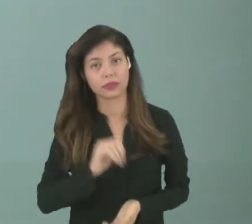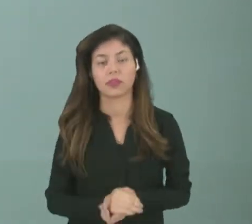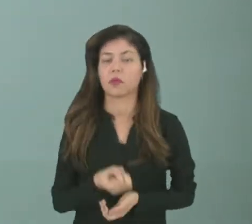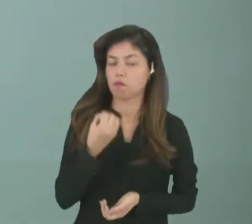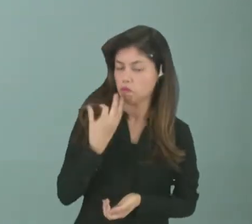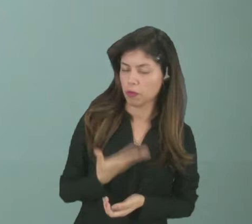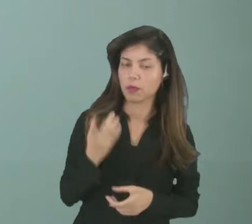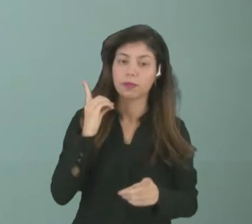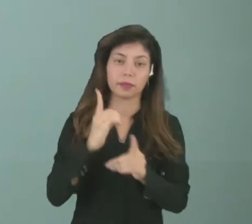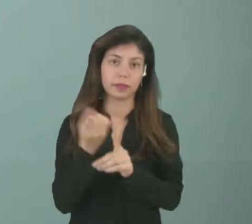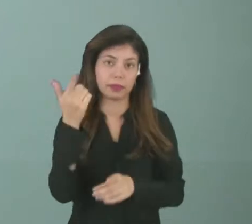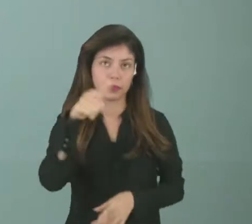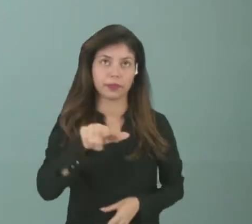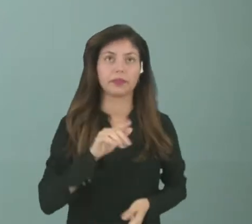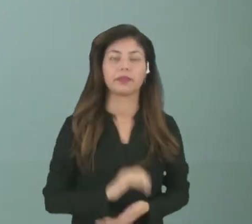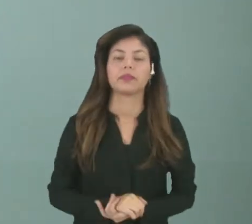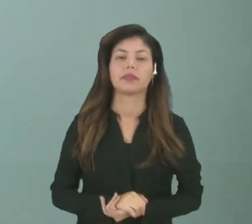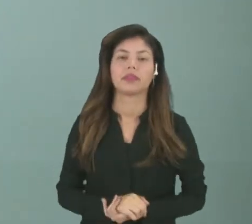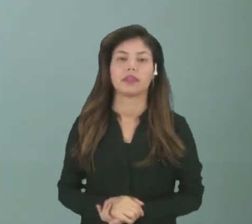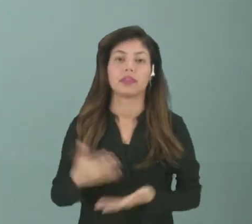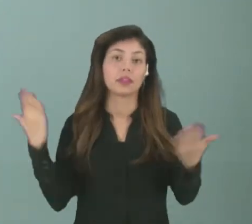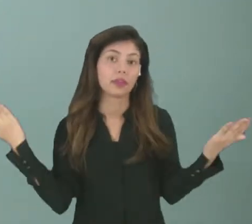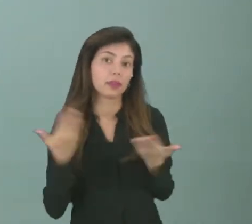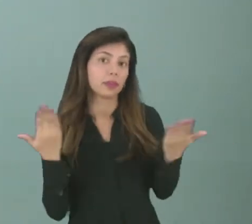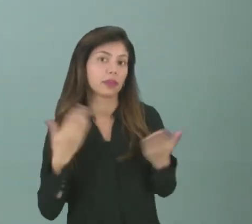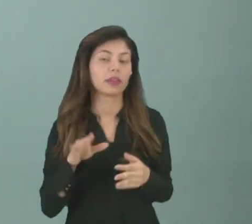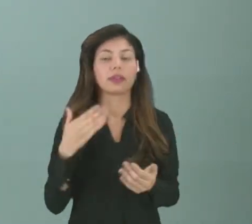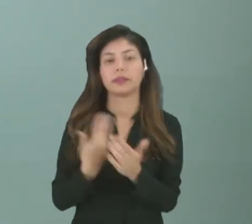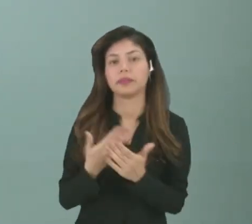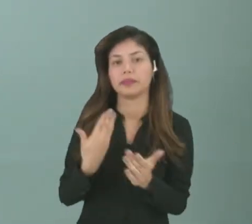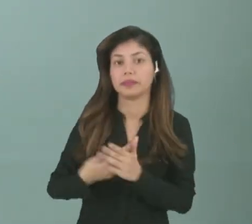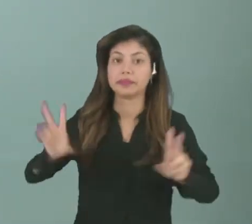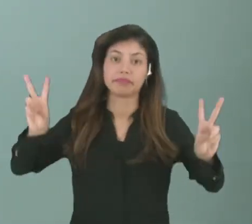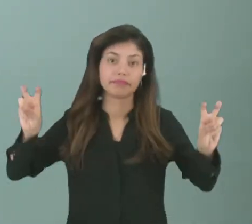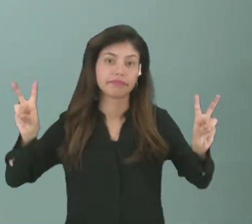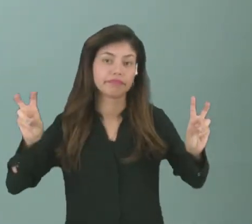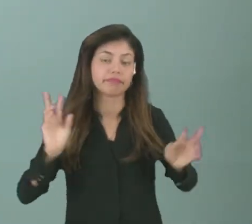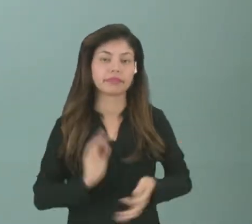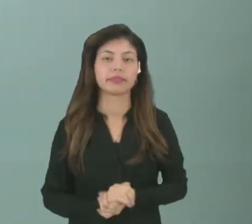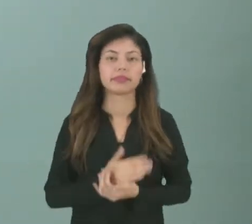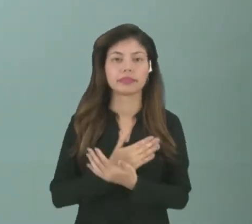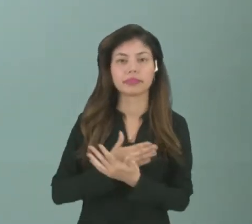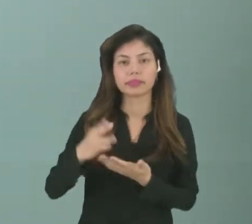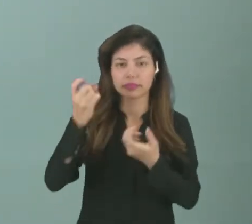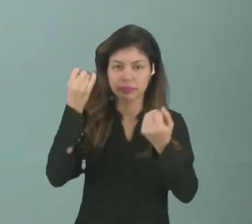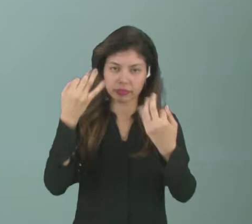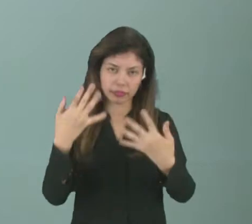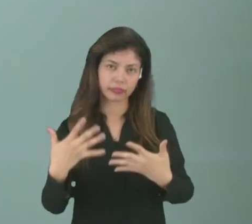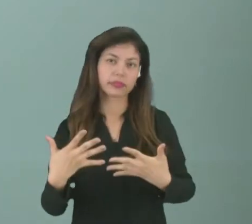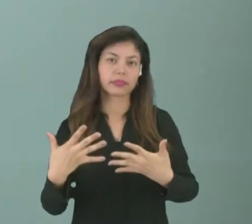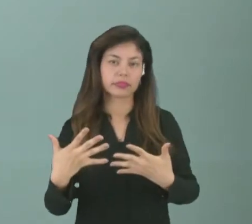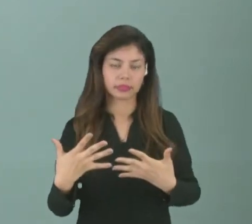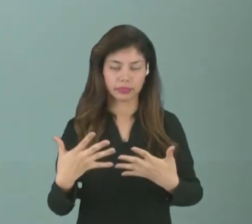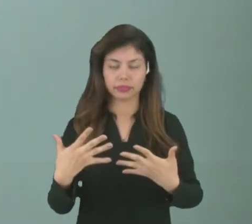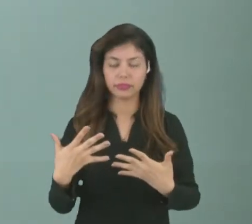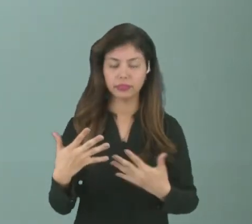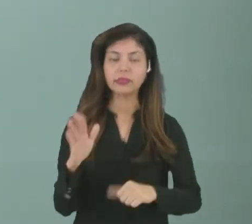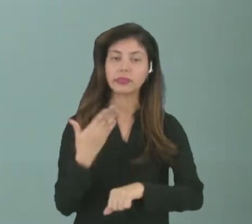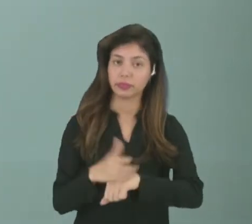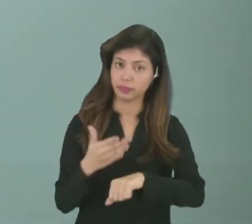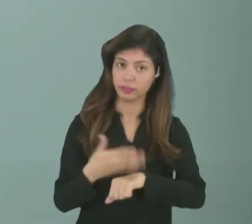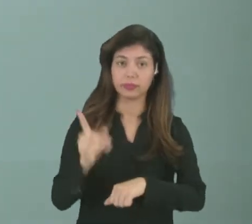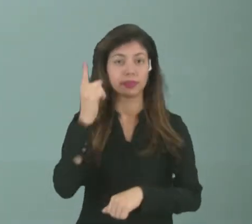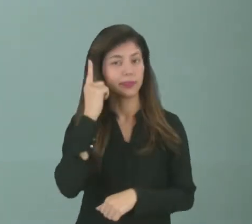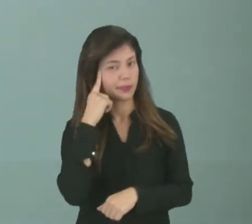bom encontrá-los novamente. Então, a nossa aula de hoje, ela vai comentar, vamos